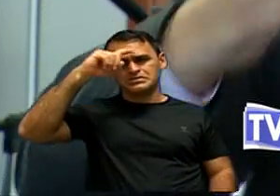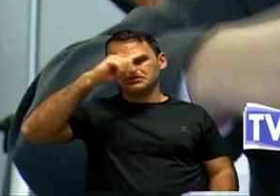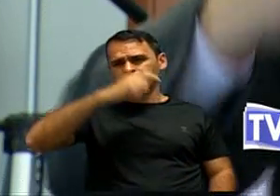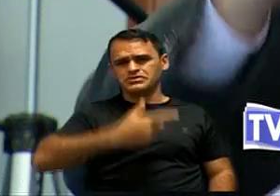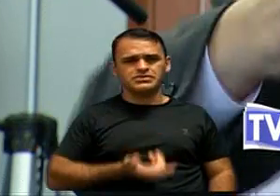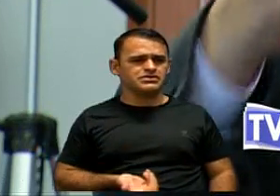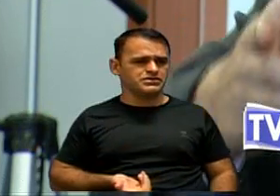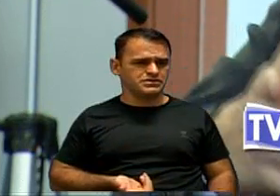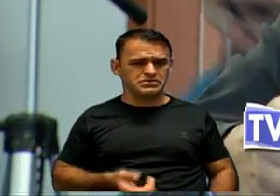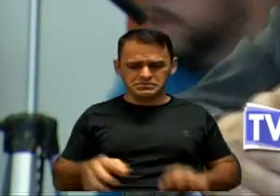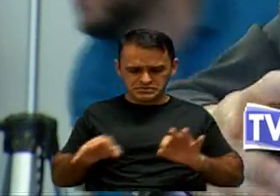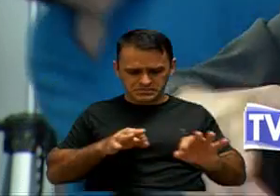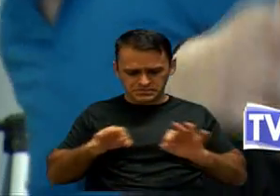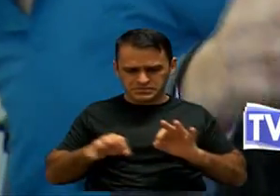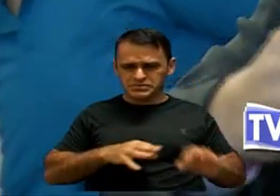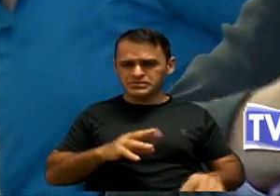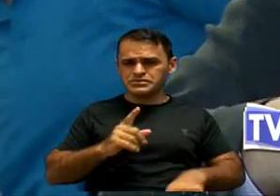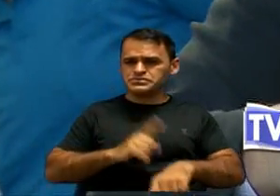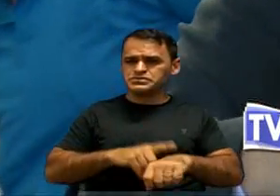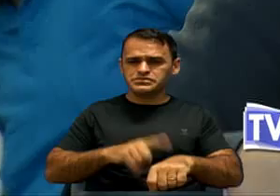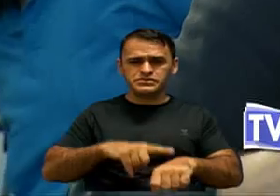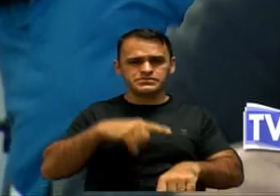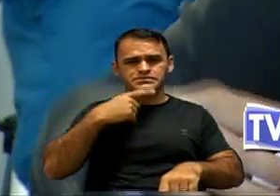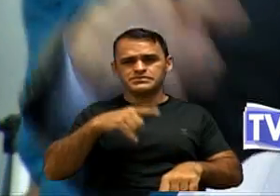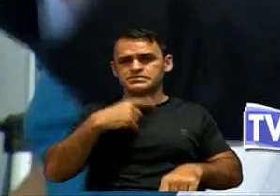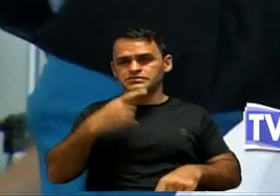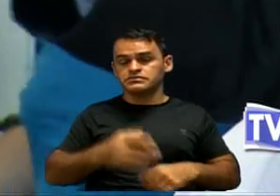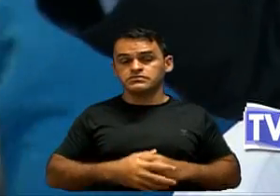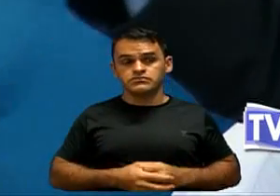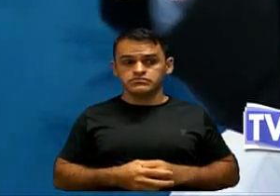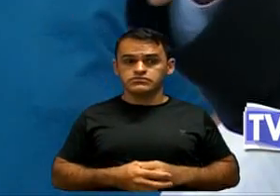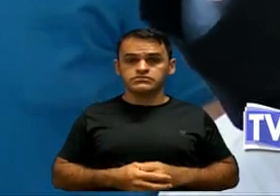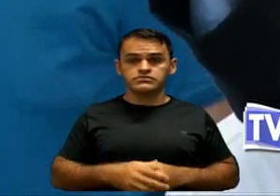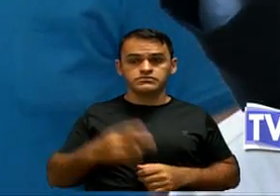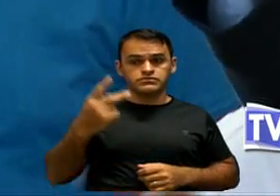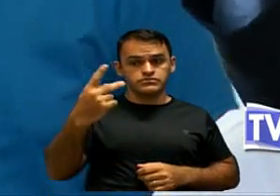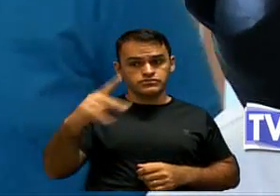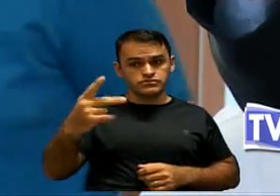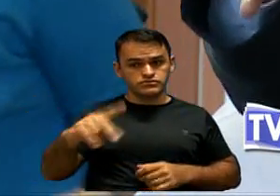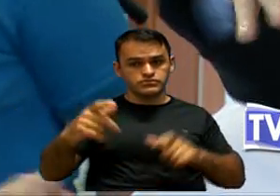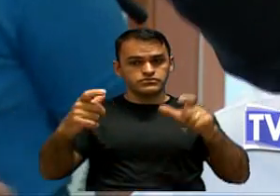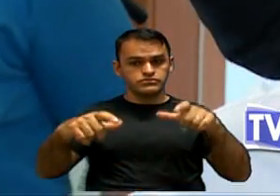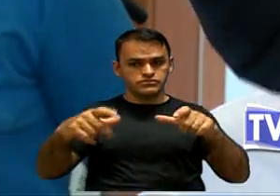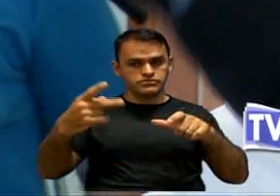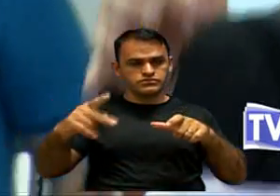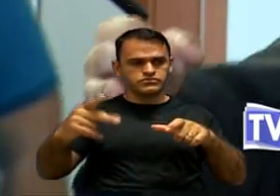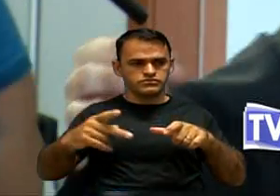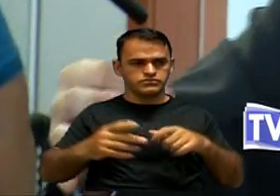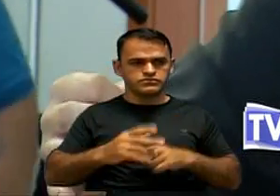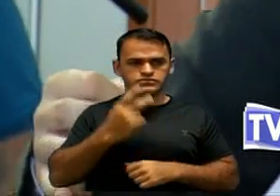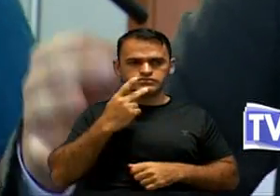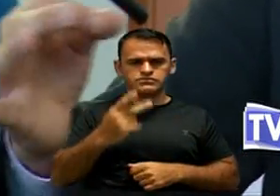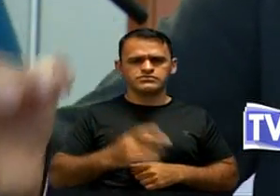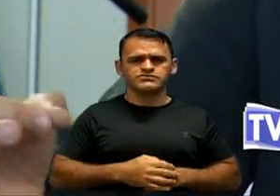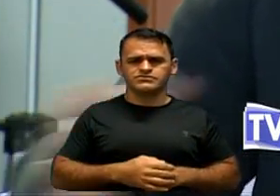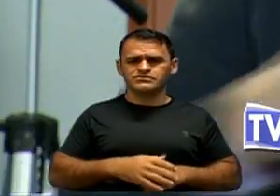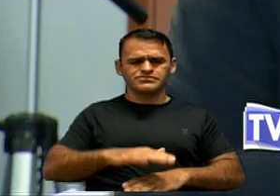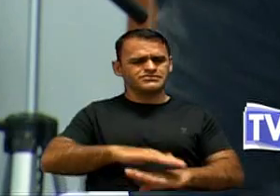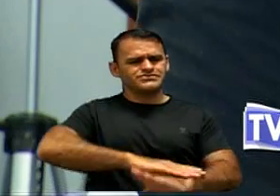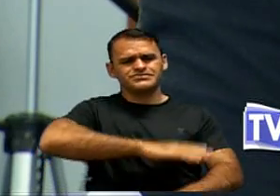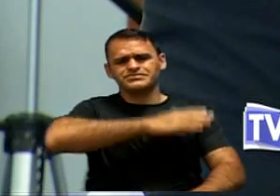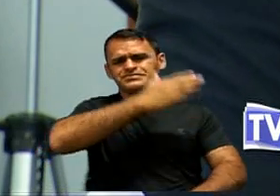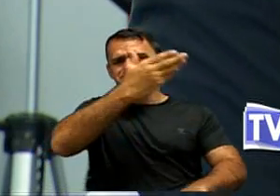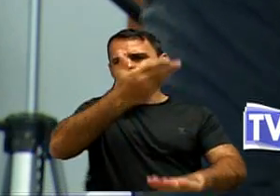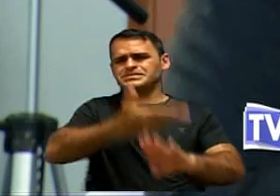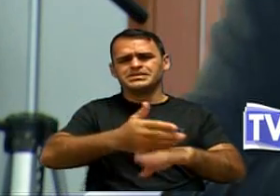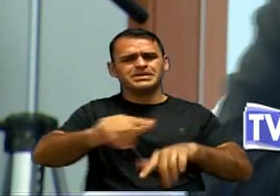pedagógico, não dá nem para preparar. Então, citei até seu bairro aqui, viu, João Donizete? Tá. Que o professor tem uma jornada dupla.